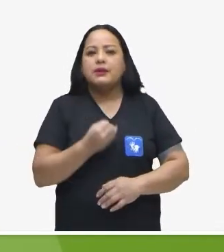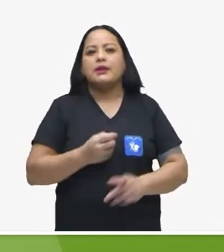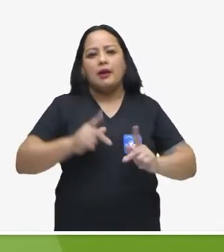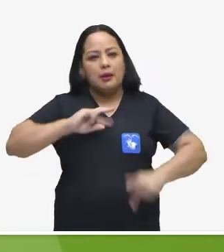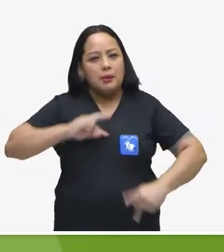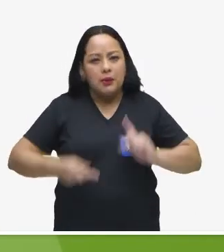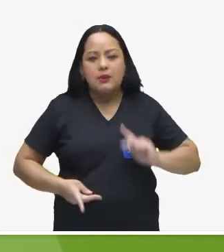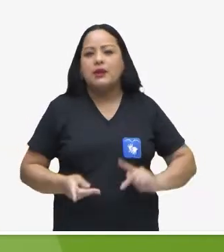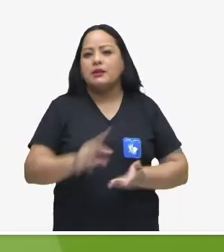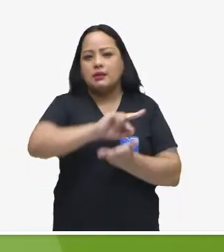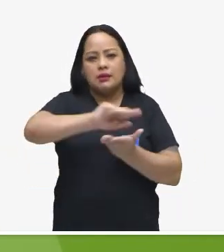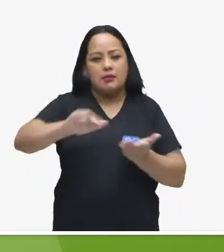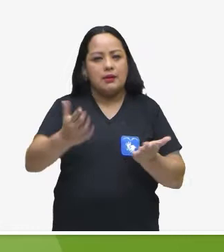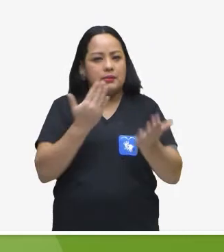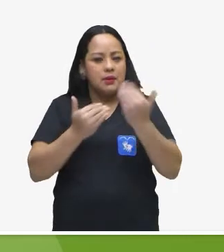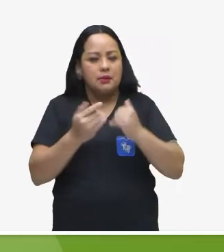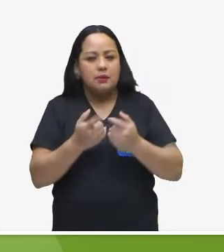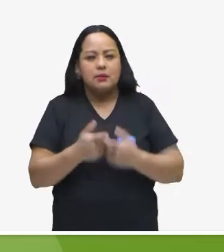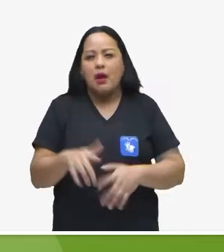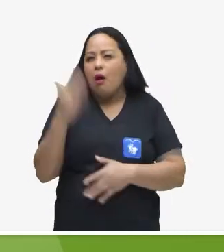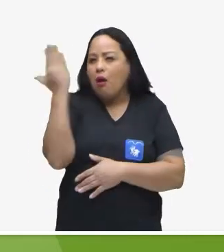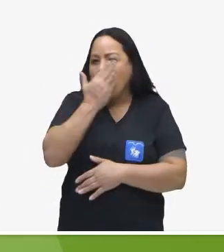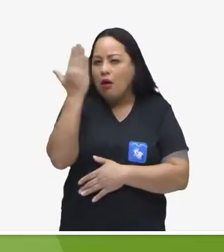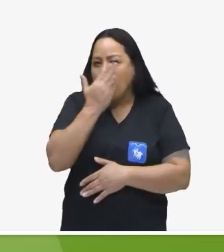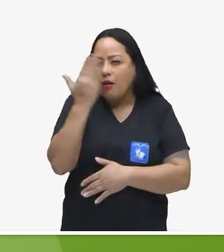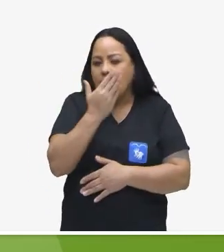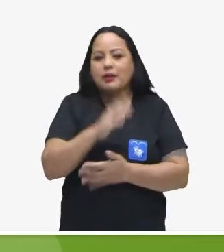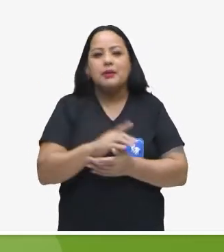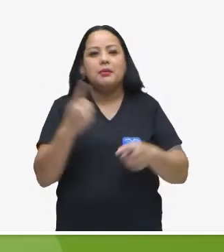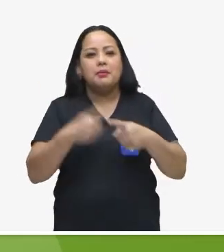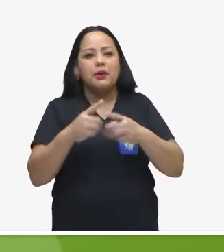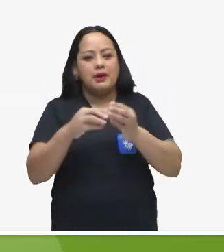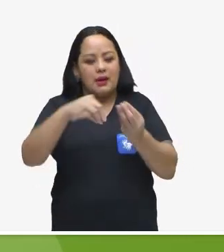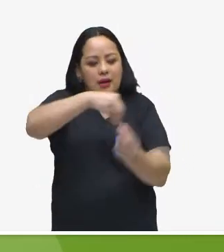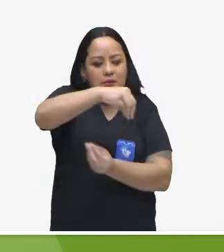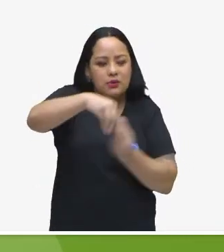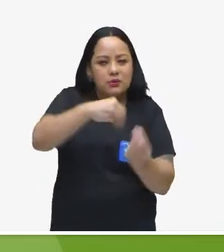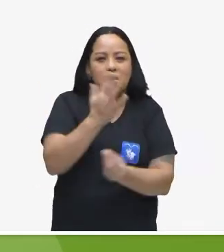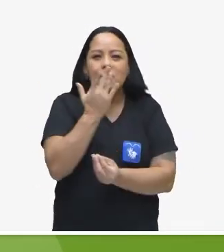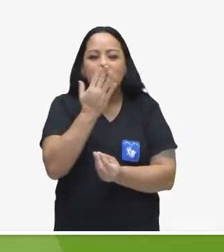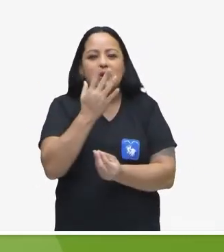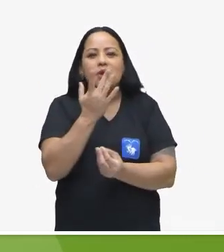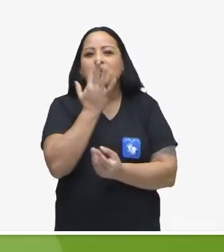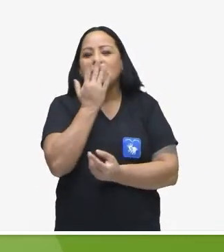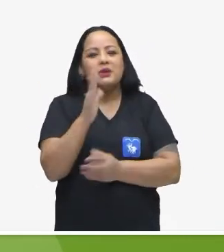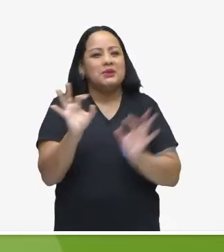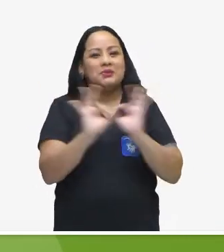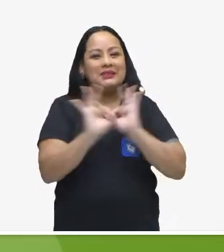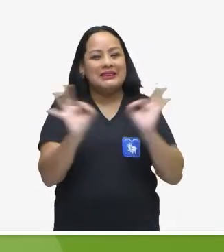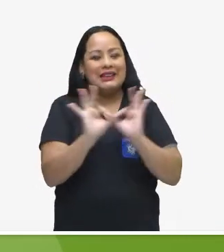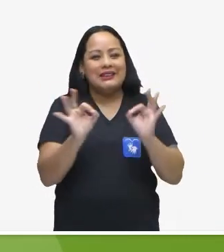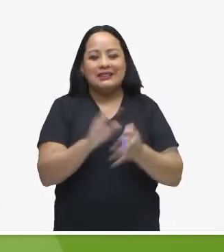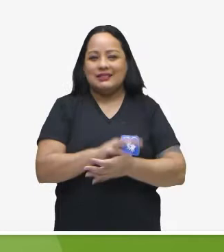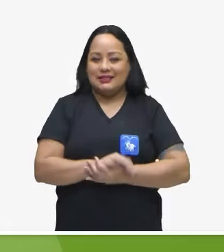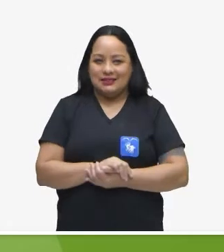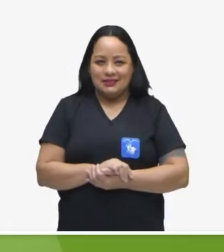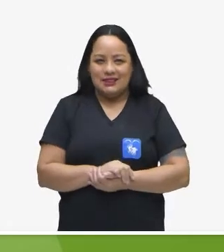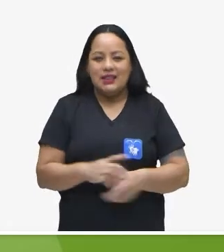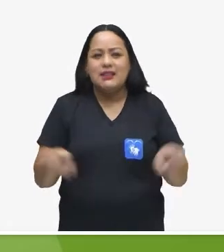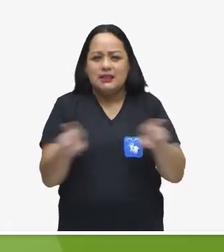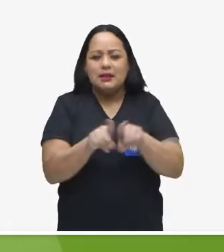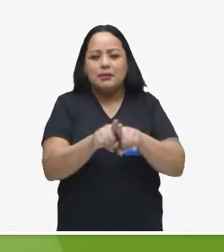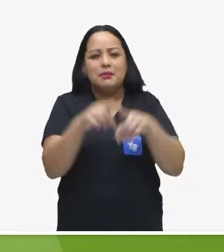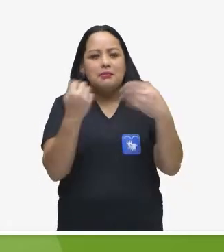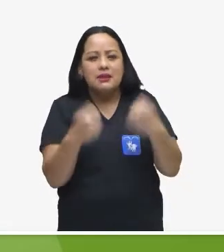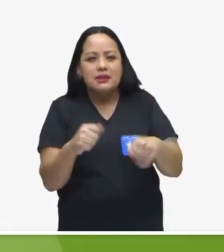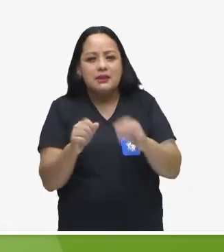tá bom? Eu só não consigo enxergar aqui porque o corante que eu usei não coloriu elas e também eu precisaria